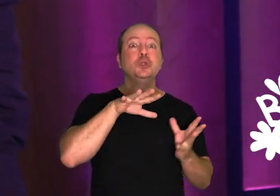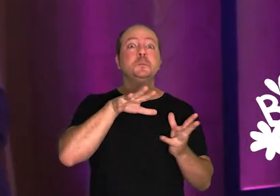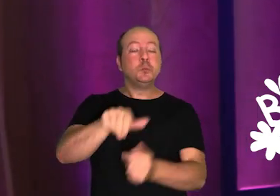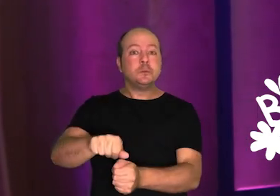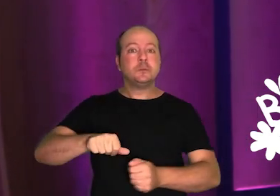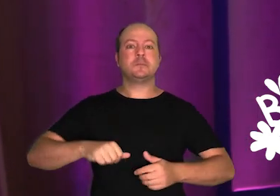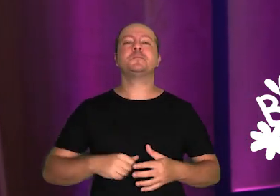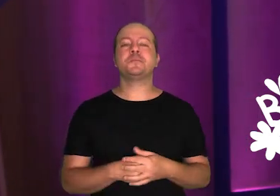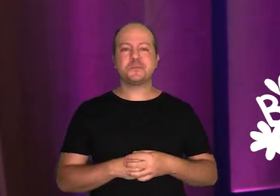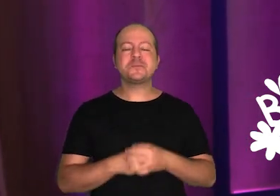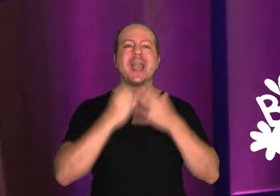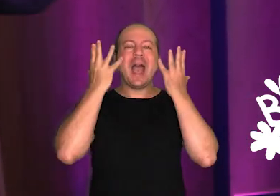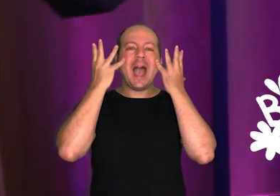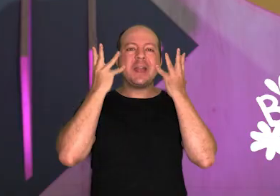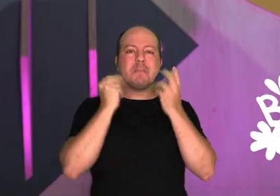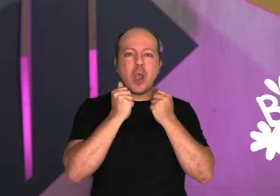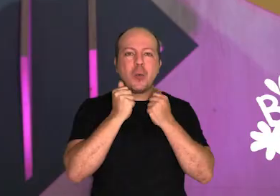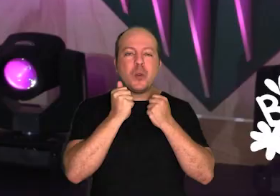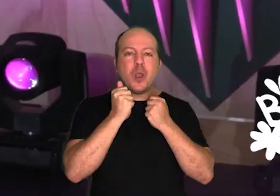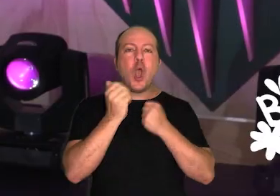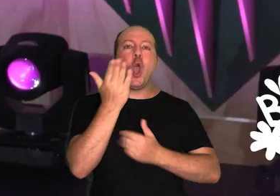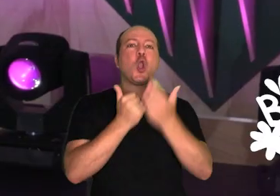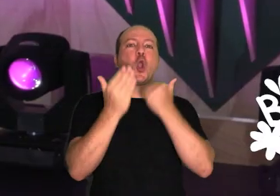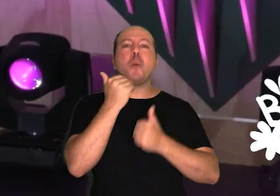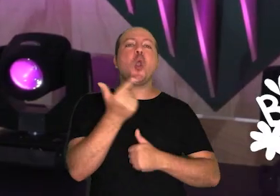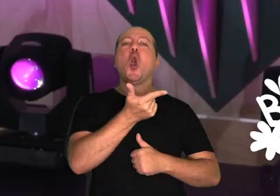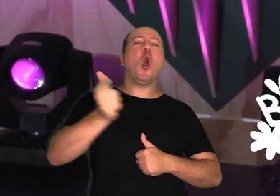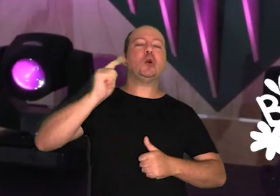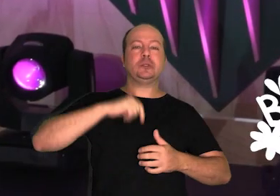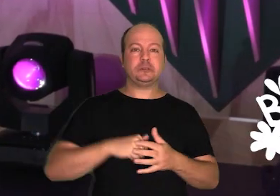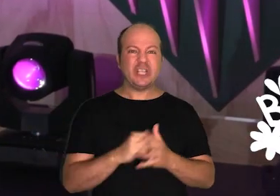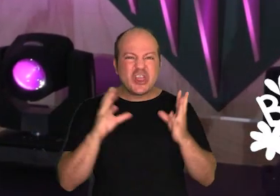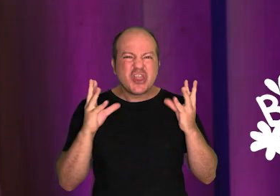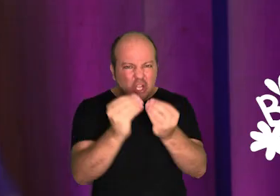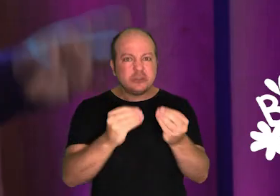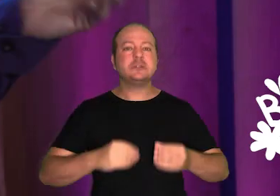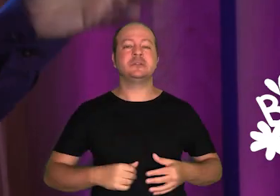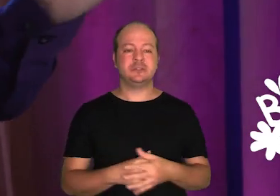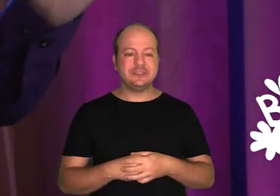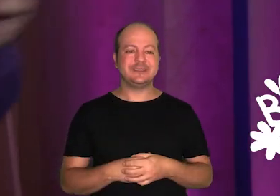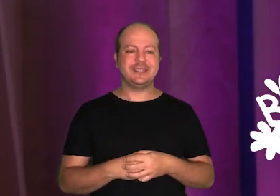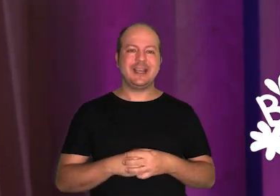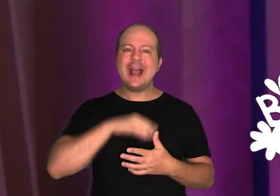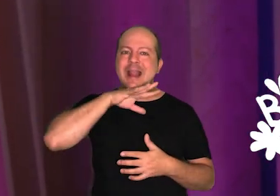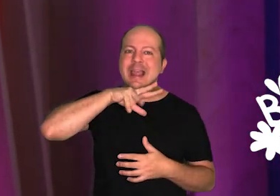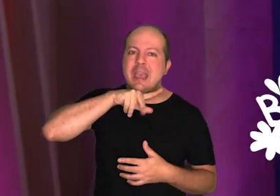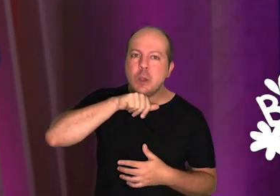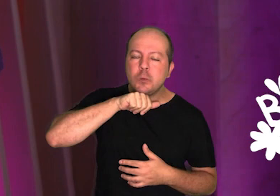terra. O animal que come todos os outros animais. Ah, o leão.